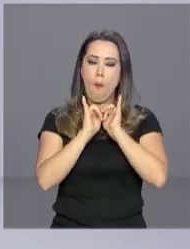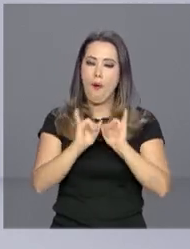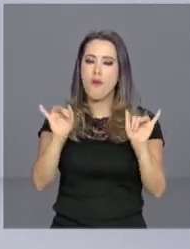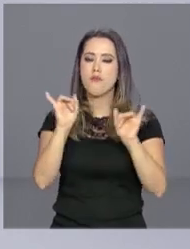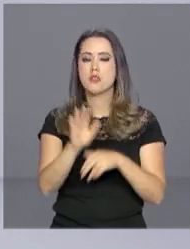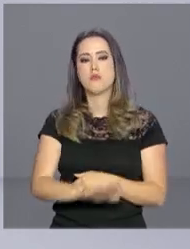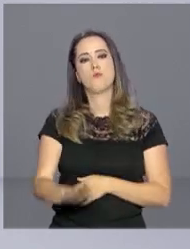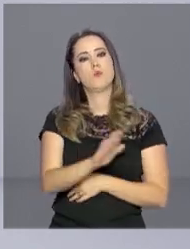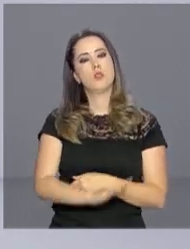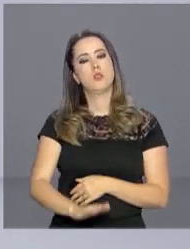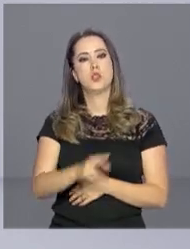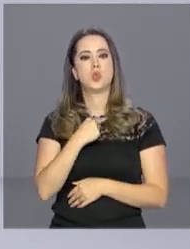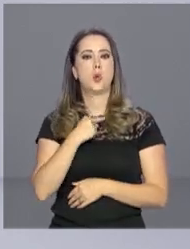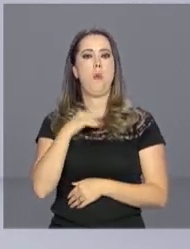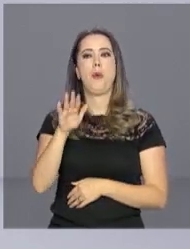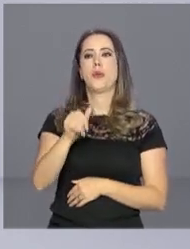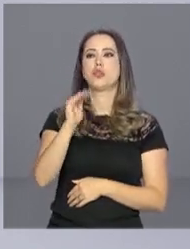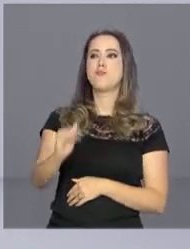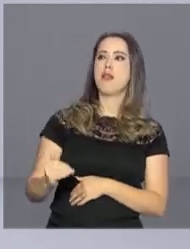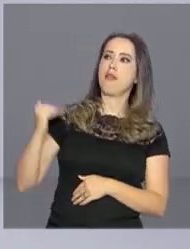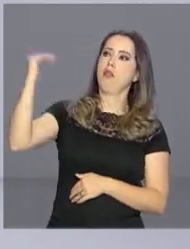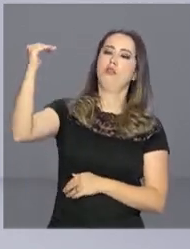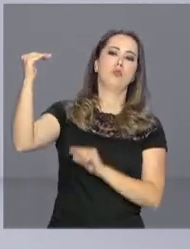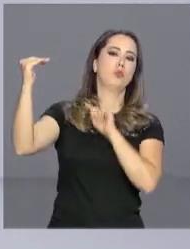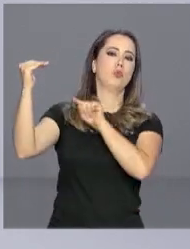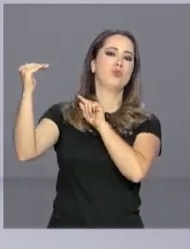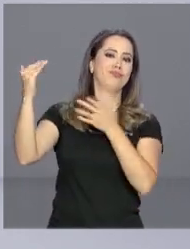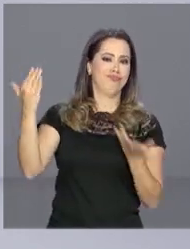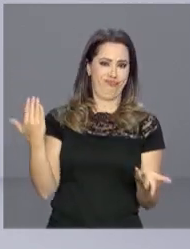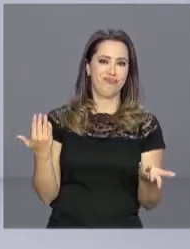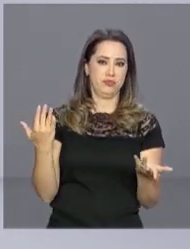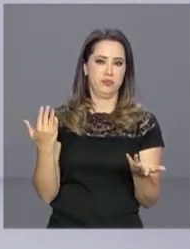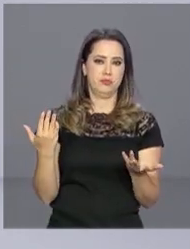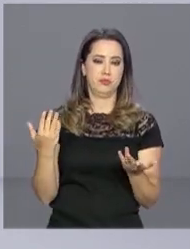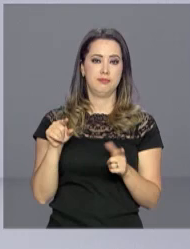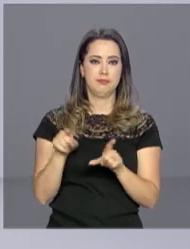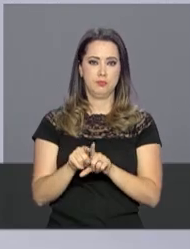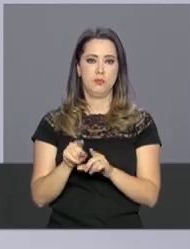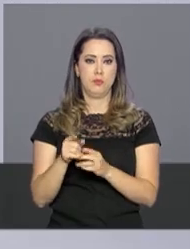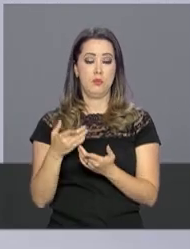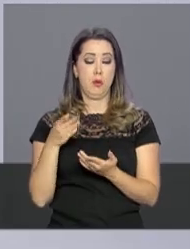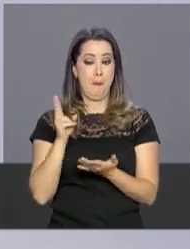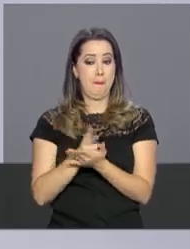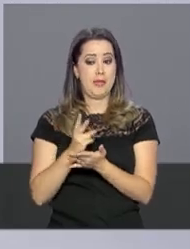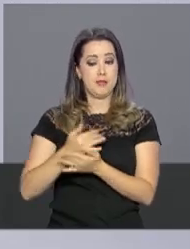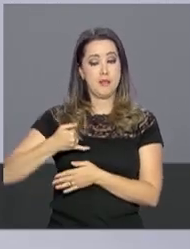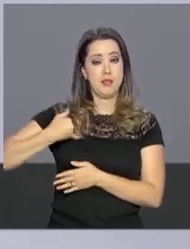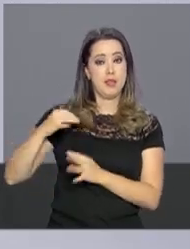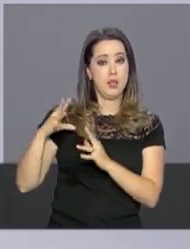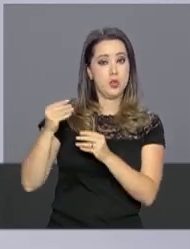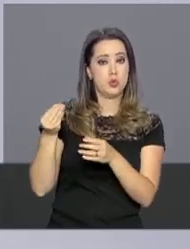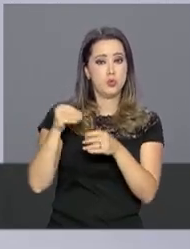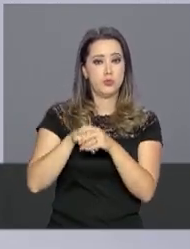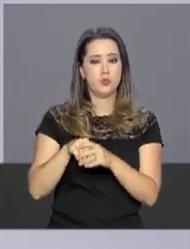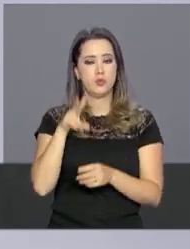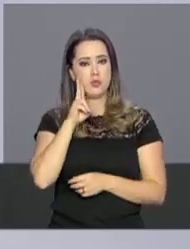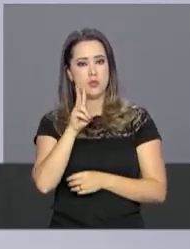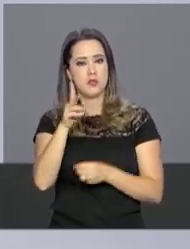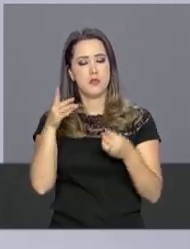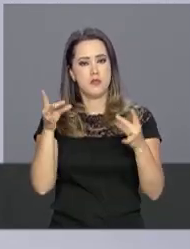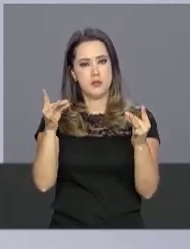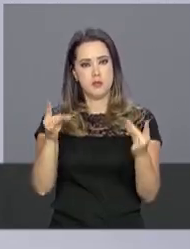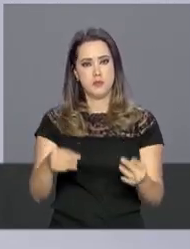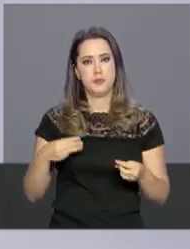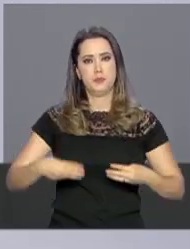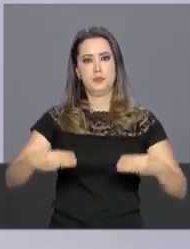não podem exibir chamada de produtos voltados para uma faixa etária superior essas e outras novidades você confere no site